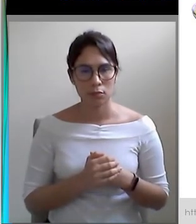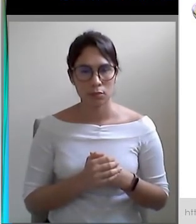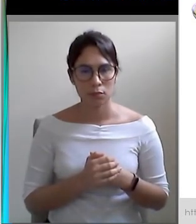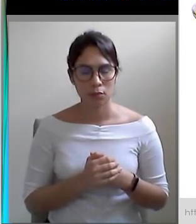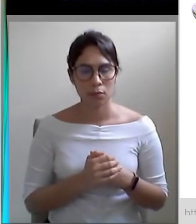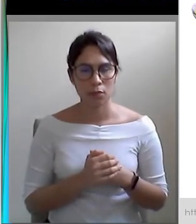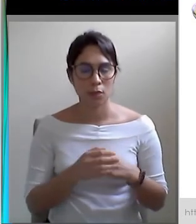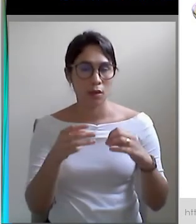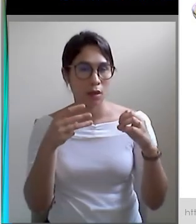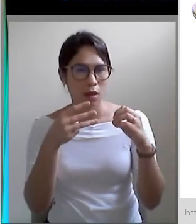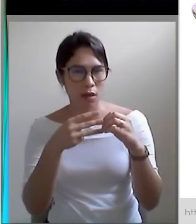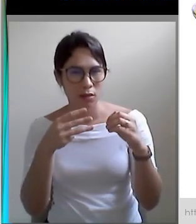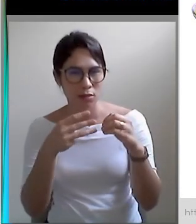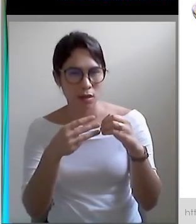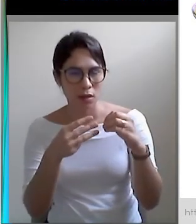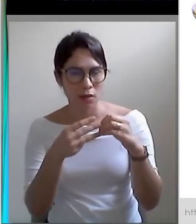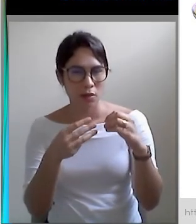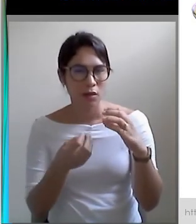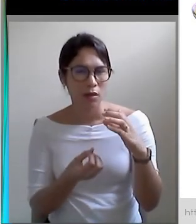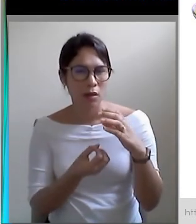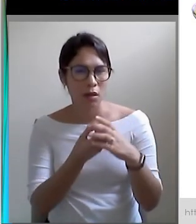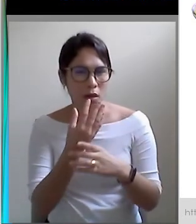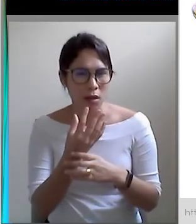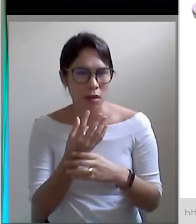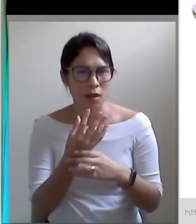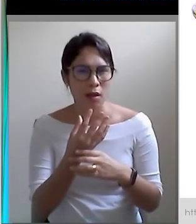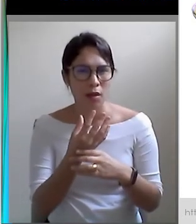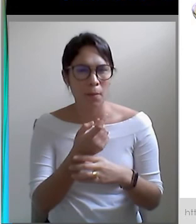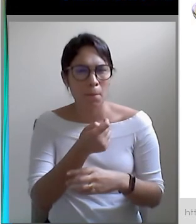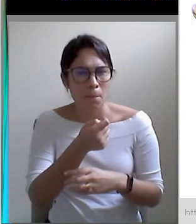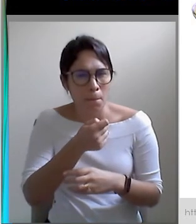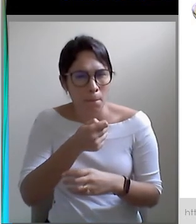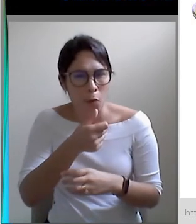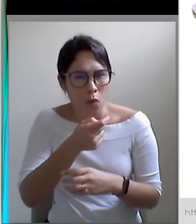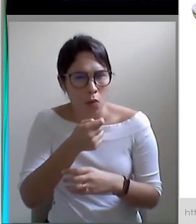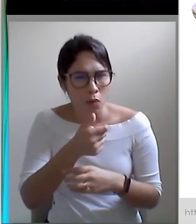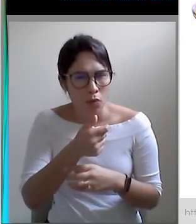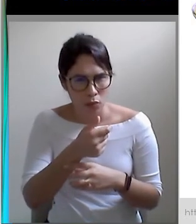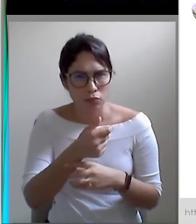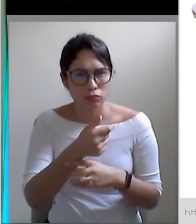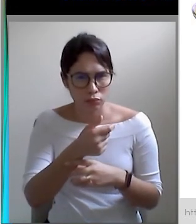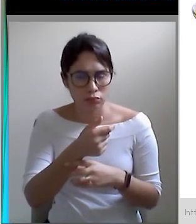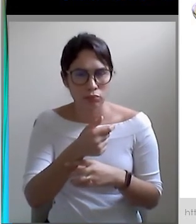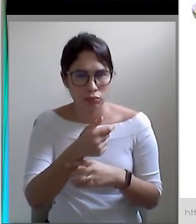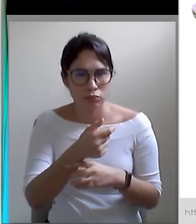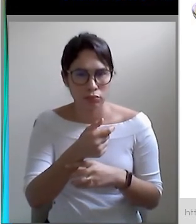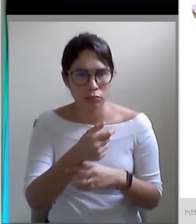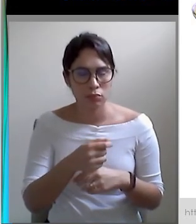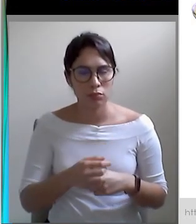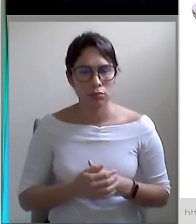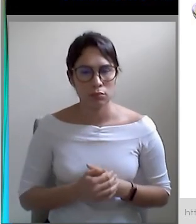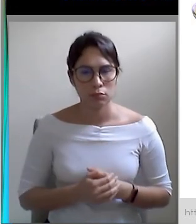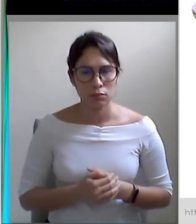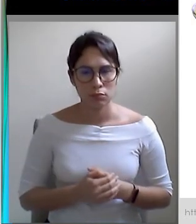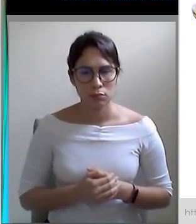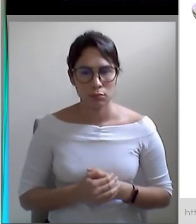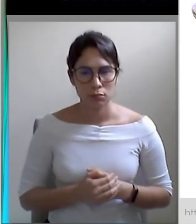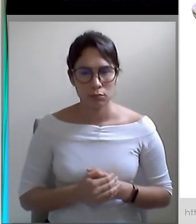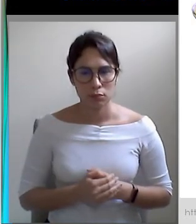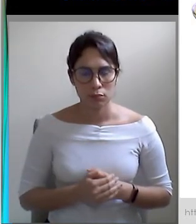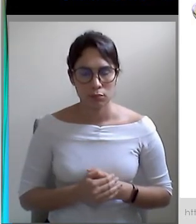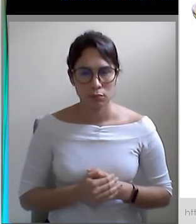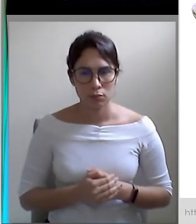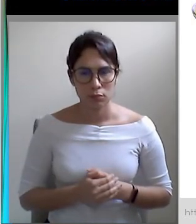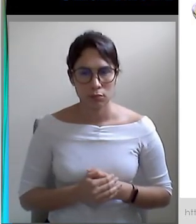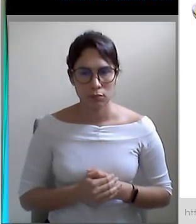Essas plaquetas coram-se muito fracamente e seu número tende a ser o menor dentre todas as outras espécies.